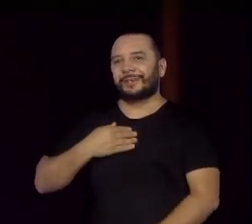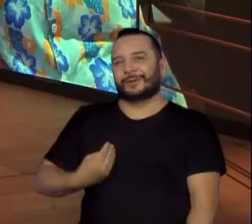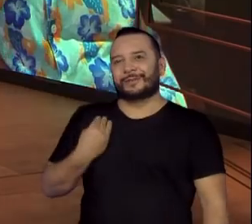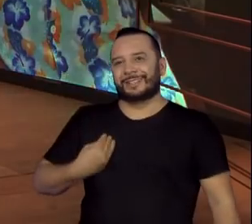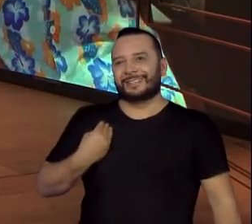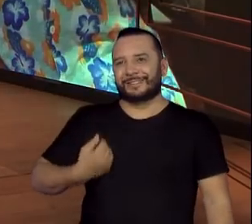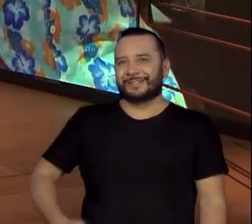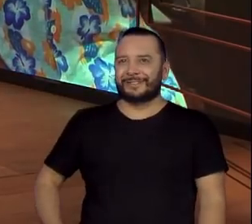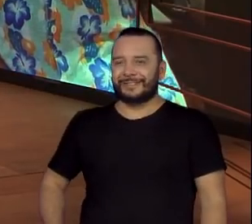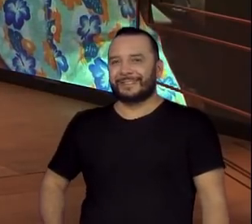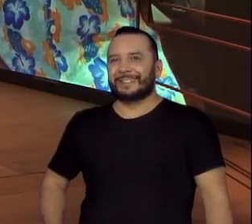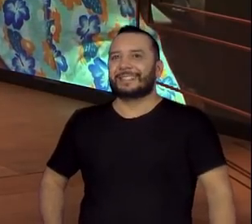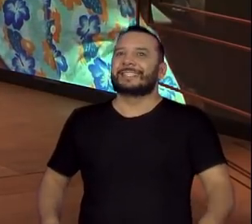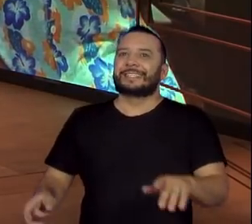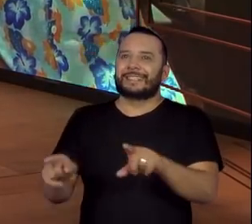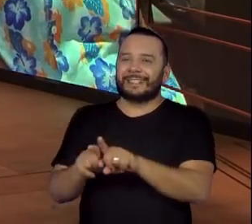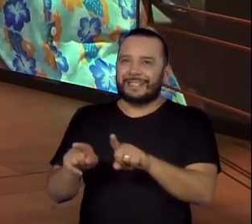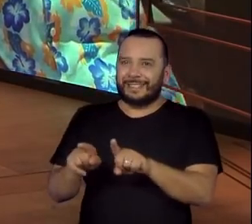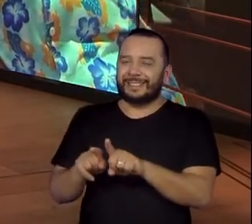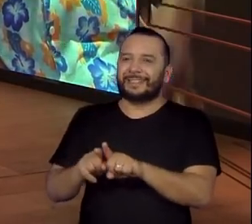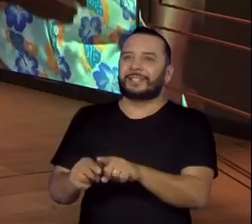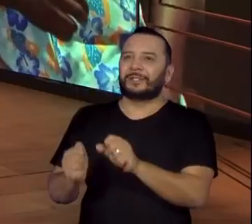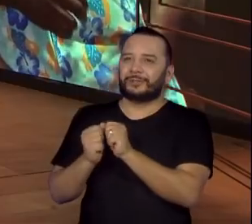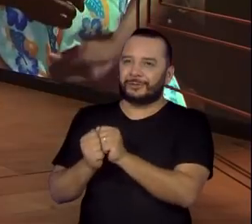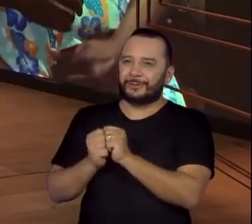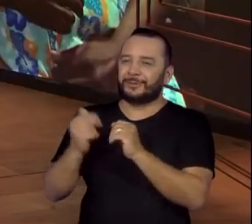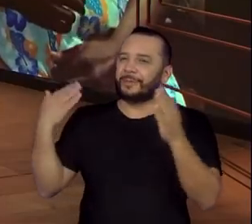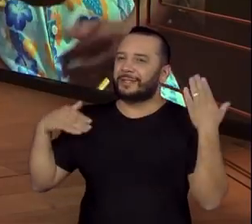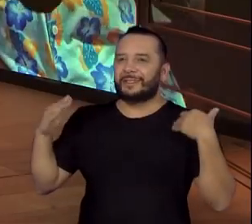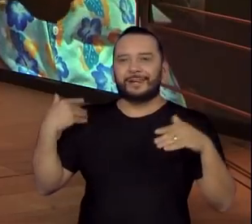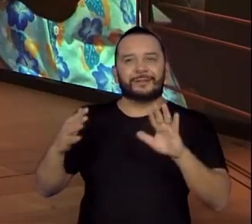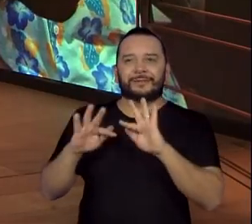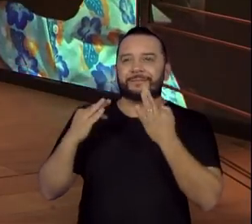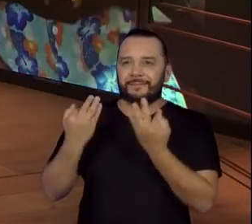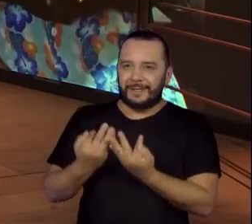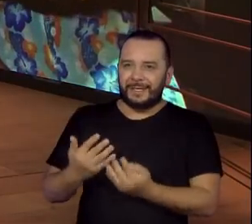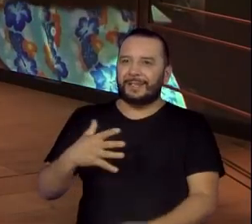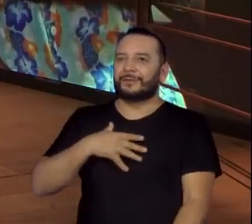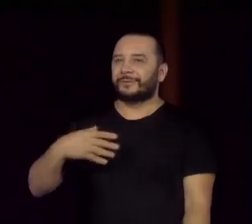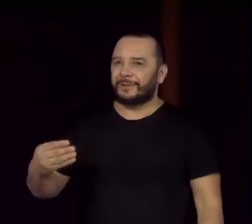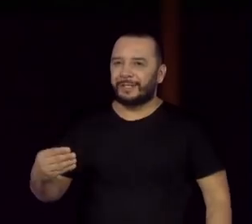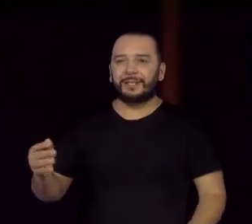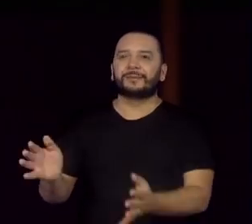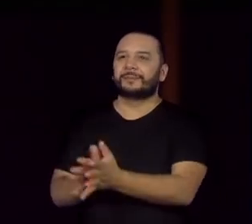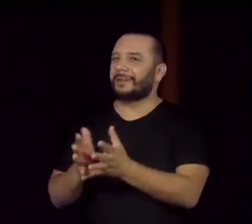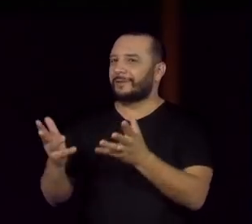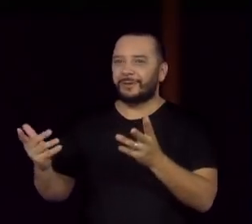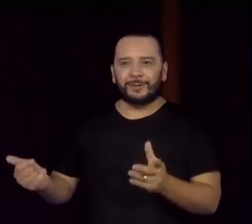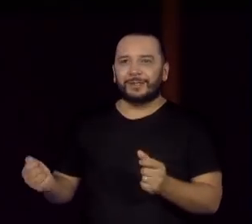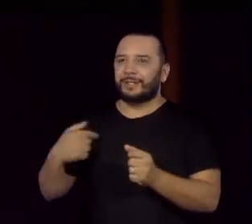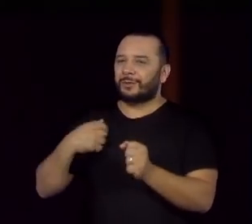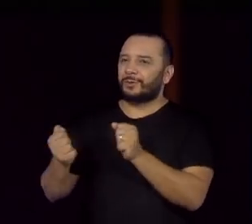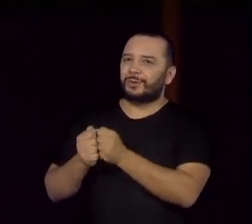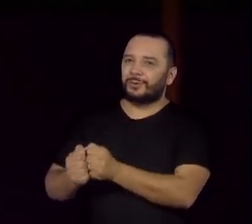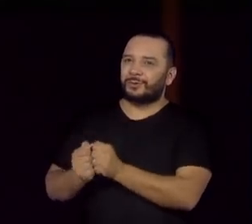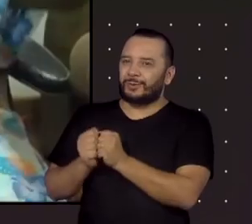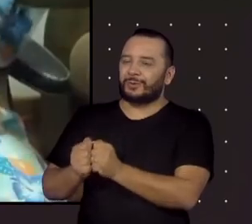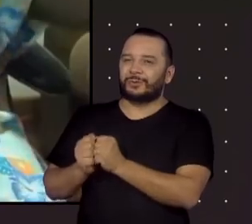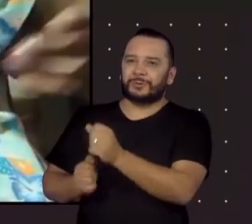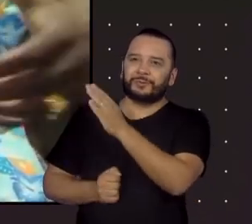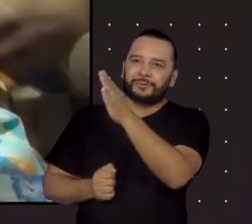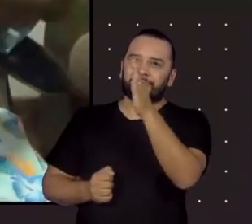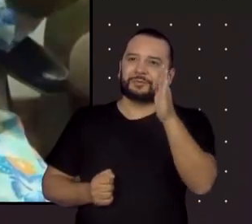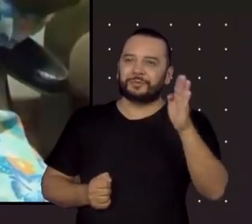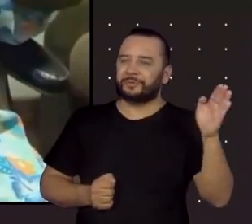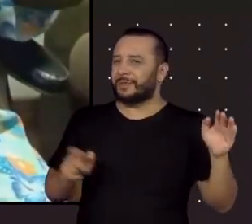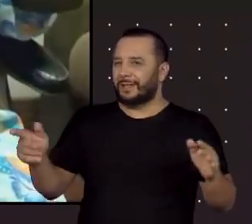sou cercado pela minha família, por meu filho maravilhoso, que me apoia todas as minhas necessidades,